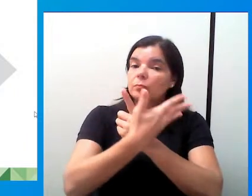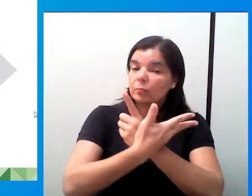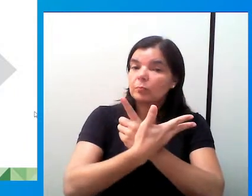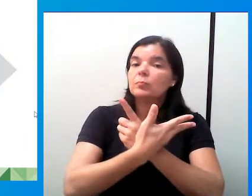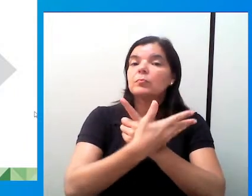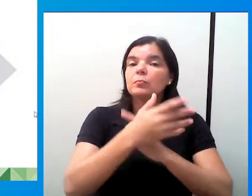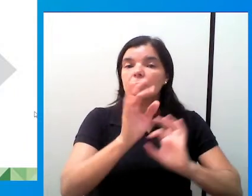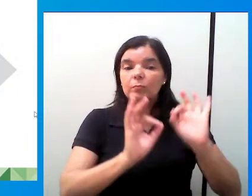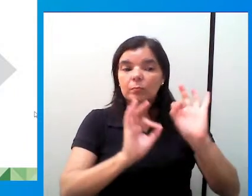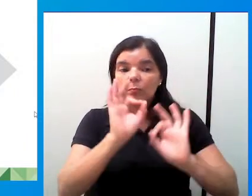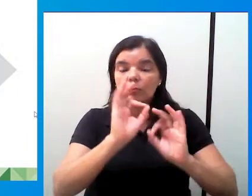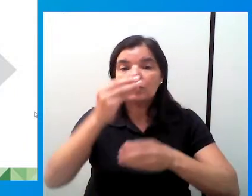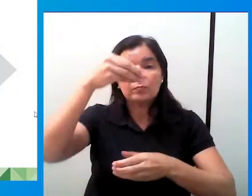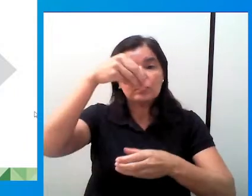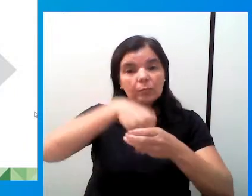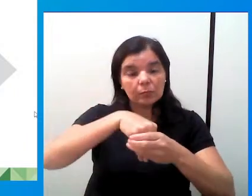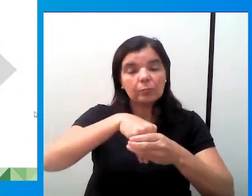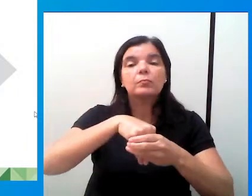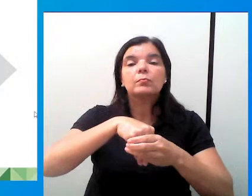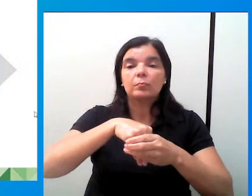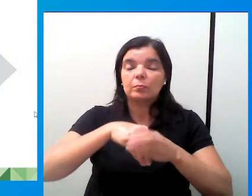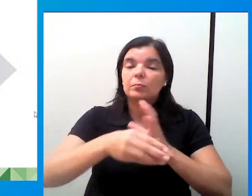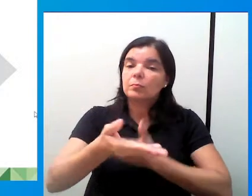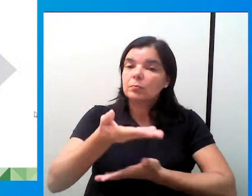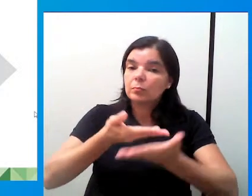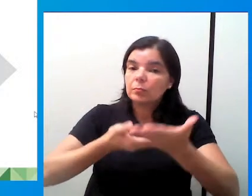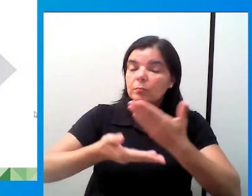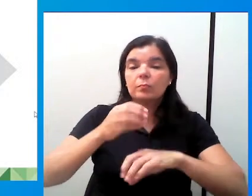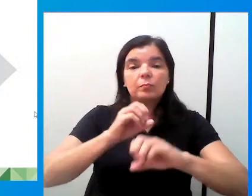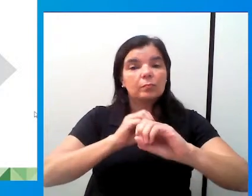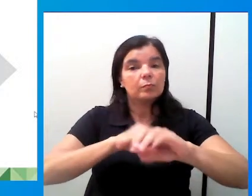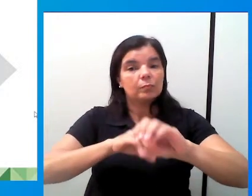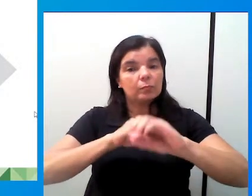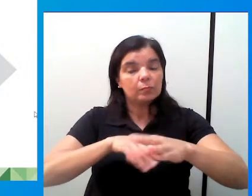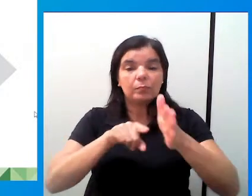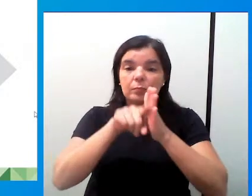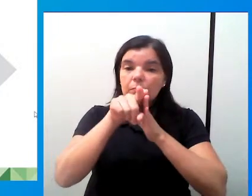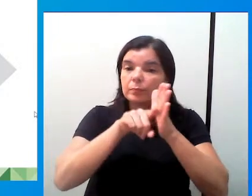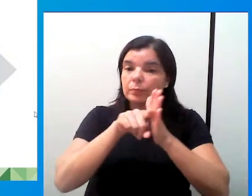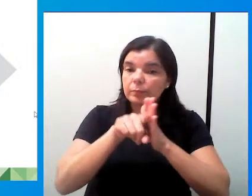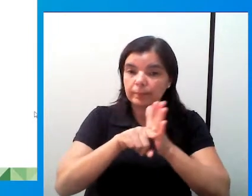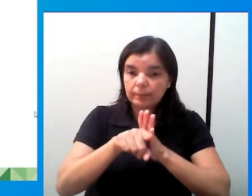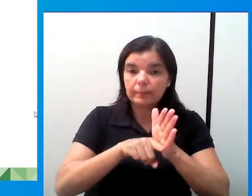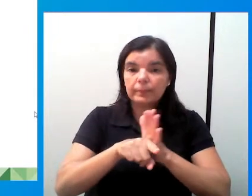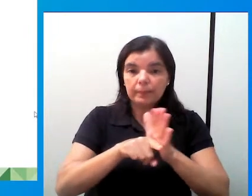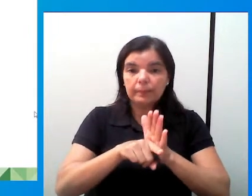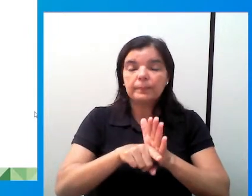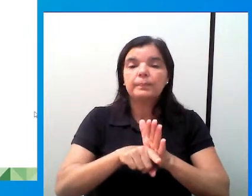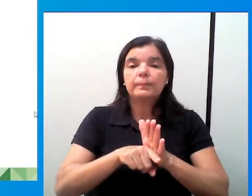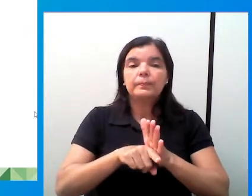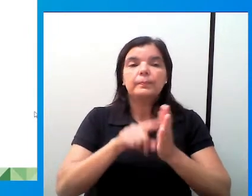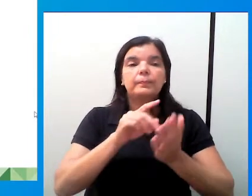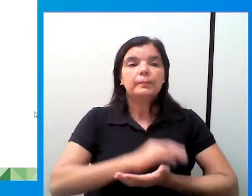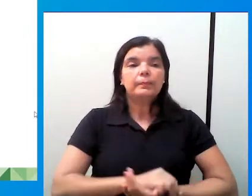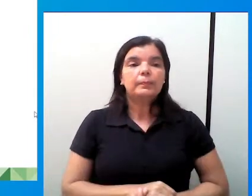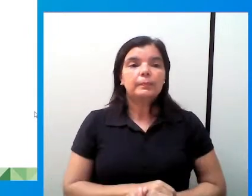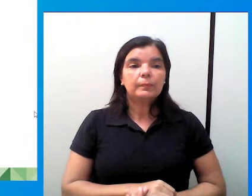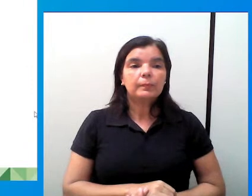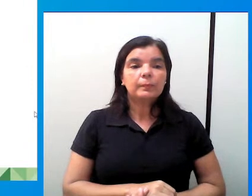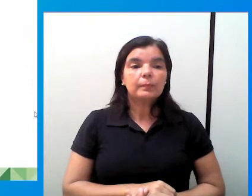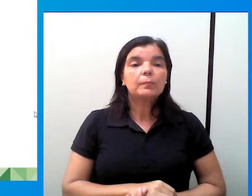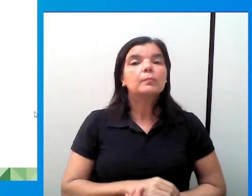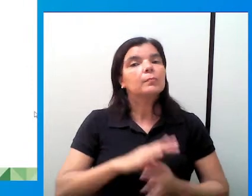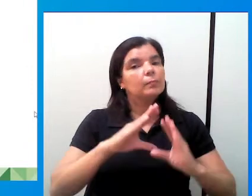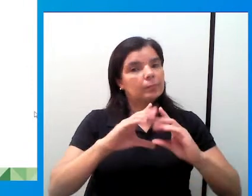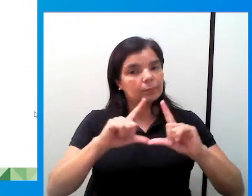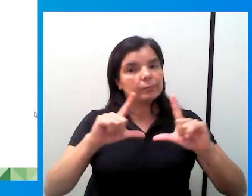orgânica, permanente e articulada com o ensino e a pesquisa. Então, trabalhamos nesse sentido. Agora, é claro